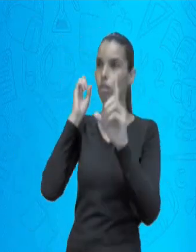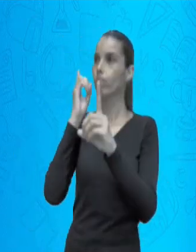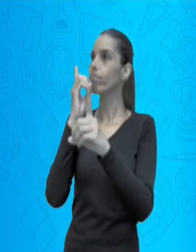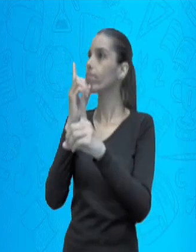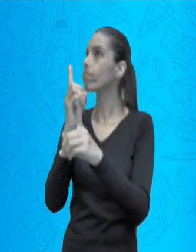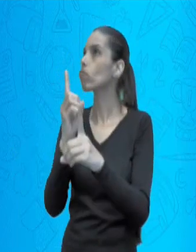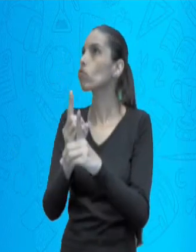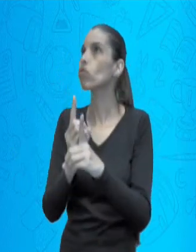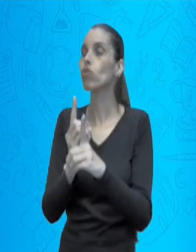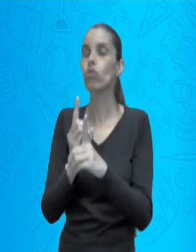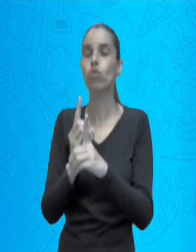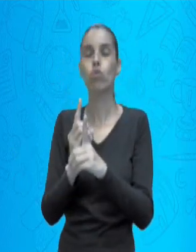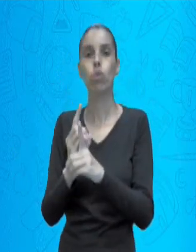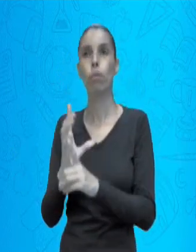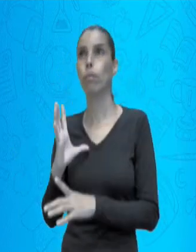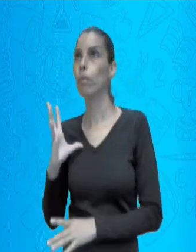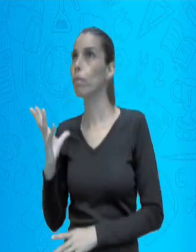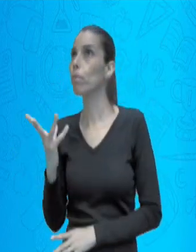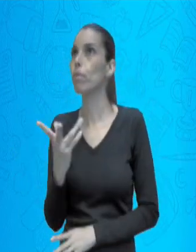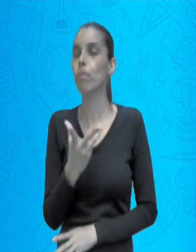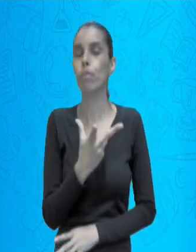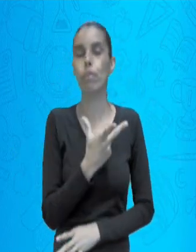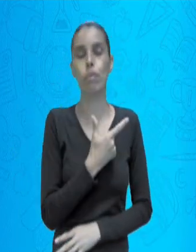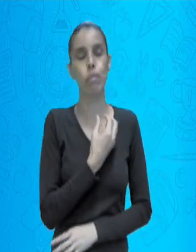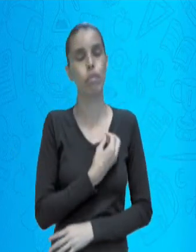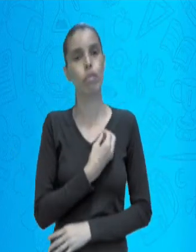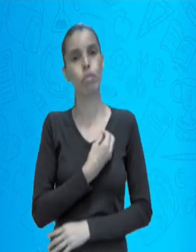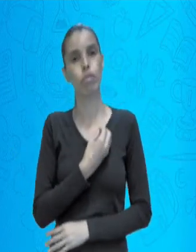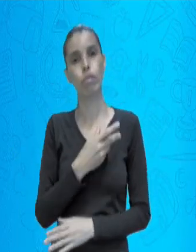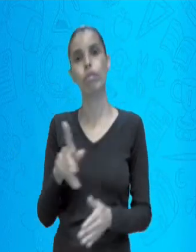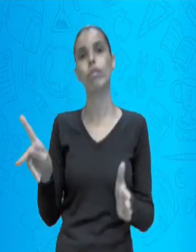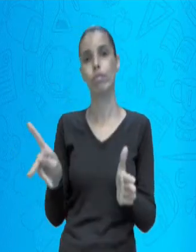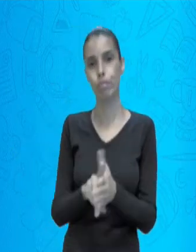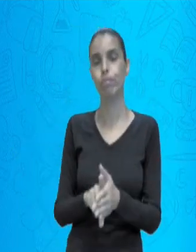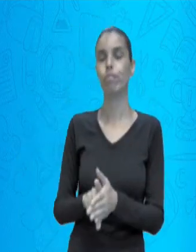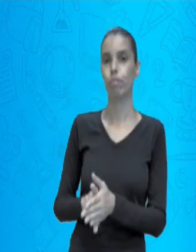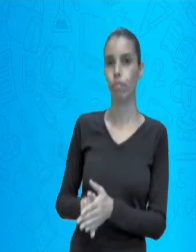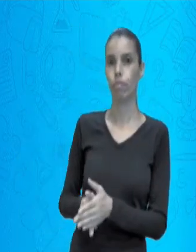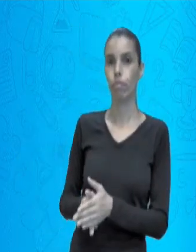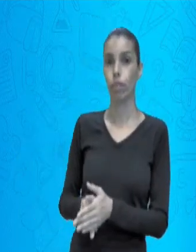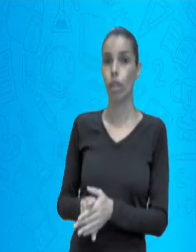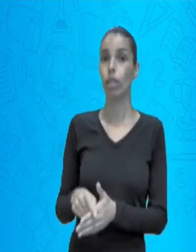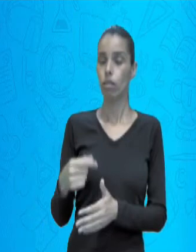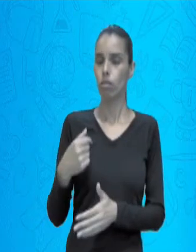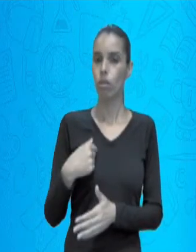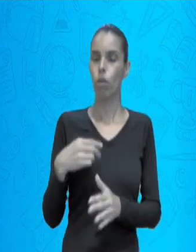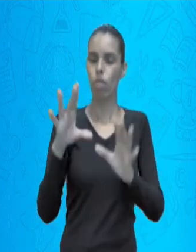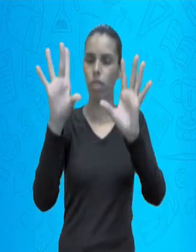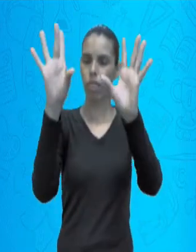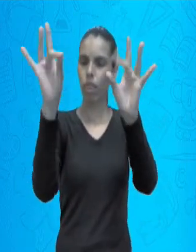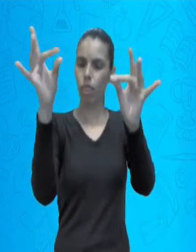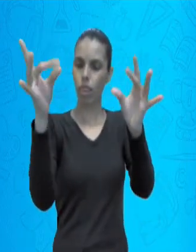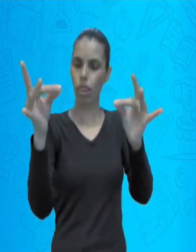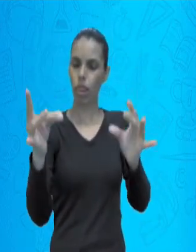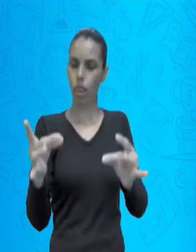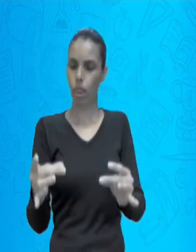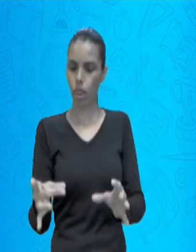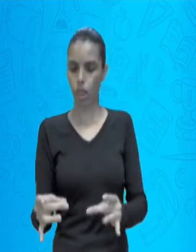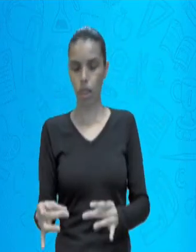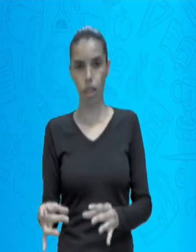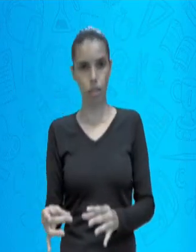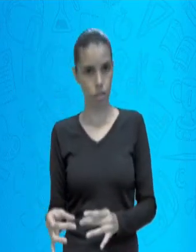biografia dele e eu fui fazendo uma lista de informações para a aula de